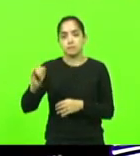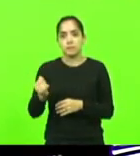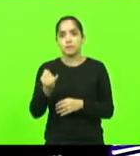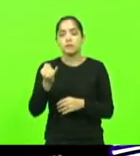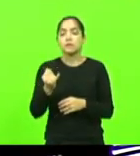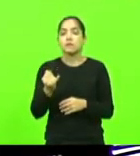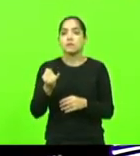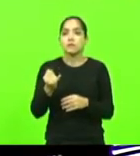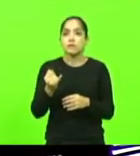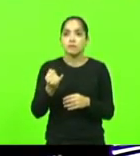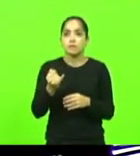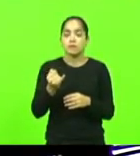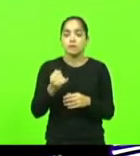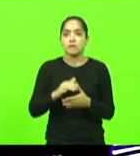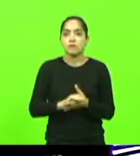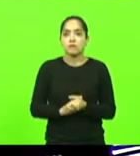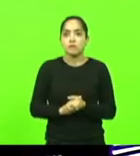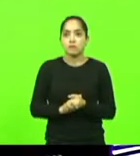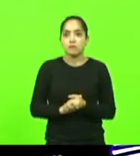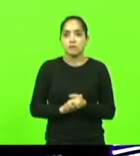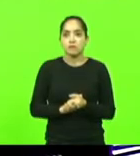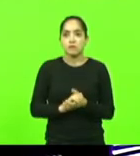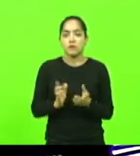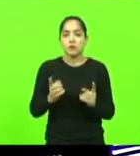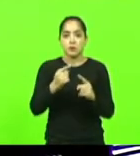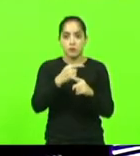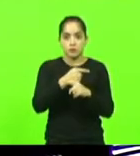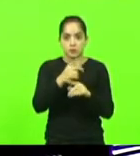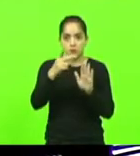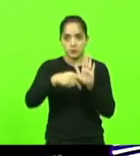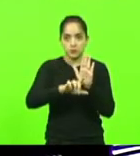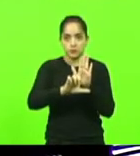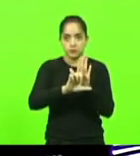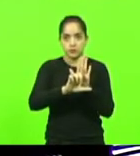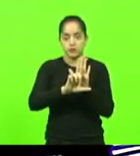Justiça apresentou parecer contrário aos projetos de leis